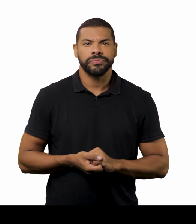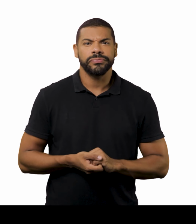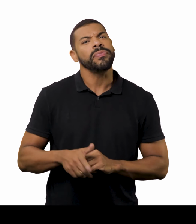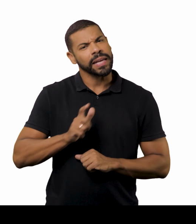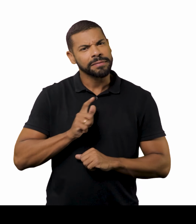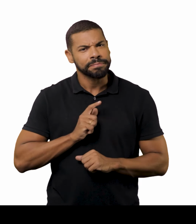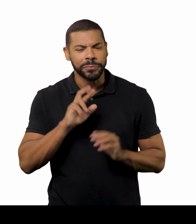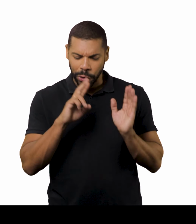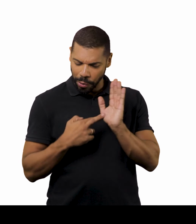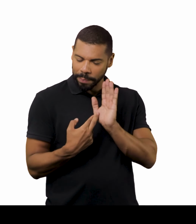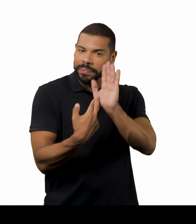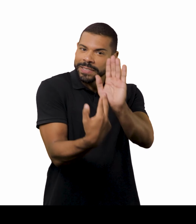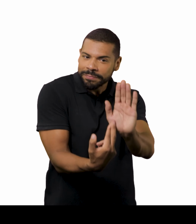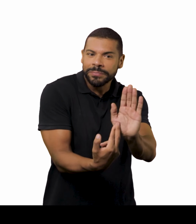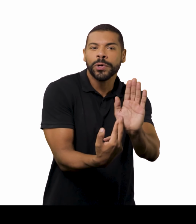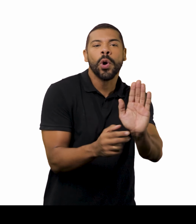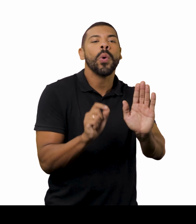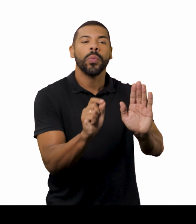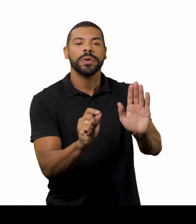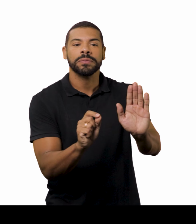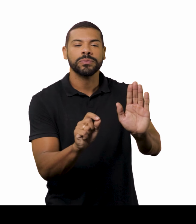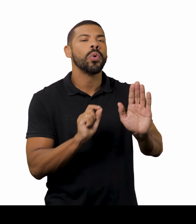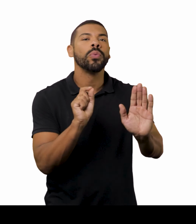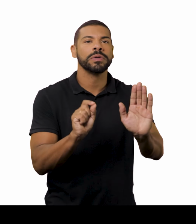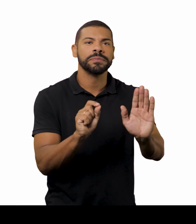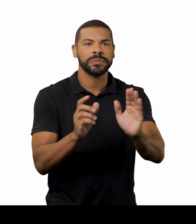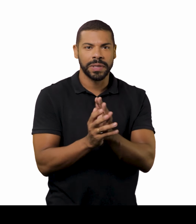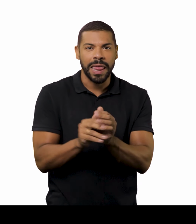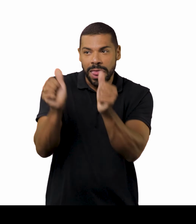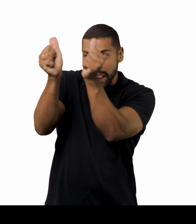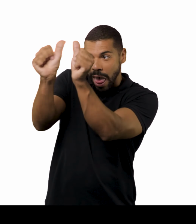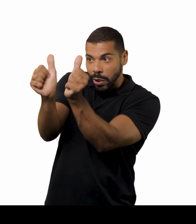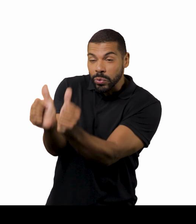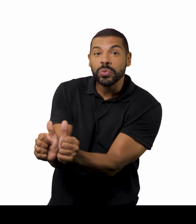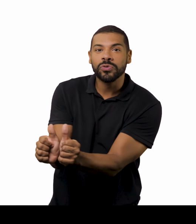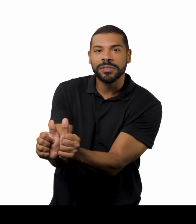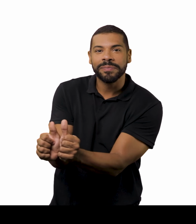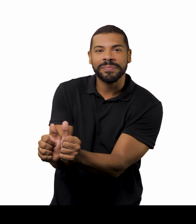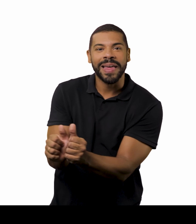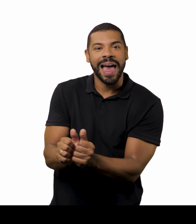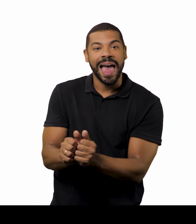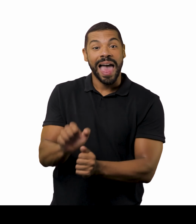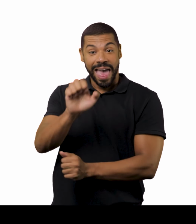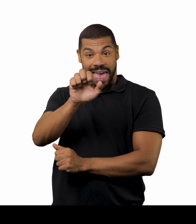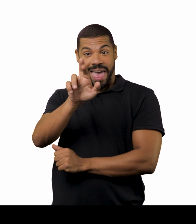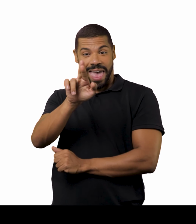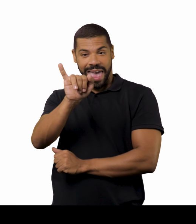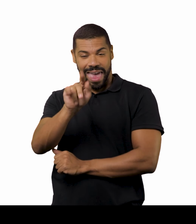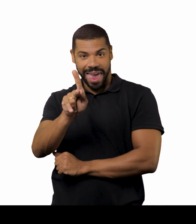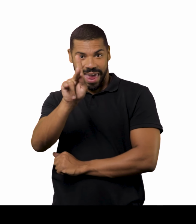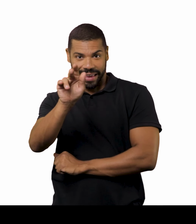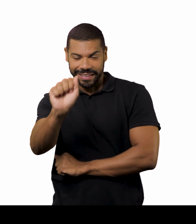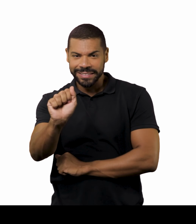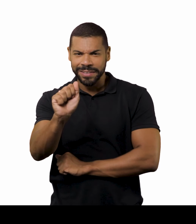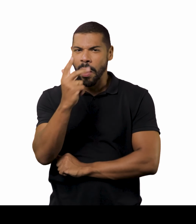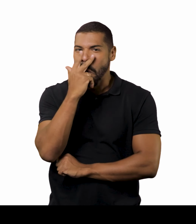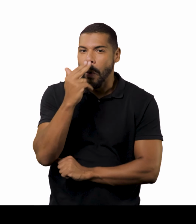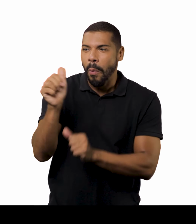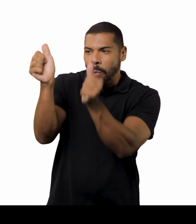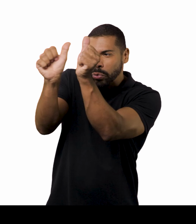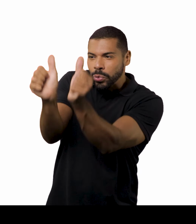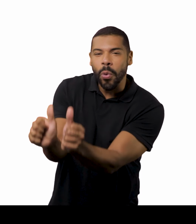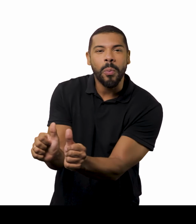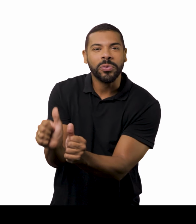Eu tenho muito representação de corpo disfarçada dentro da escultura. O trabalho da Érica me remete muito isso ao